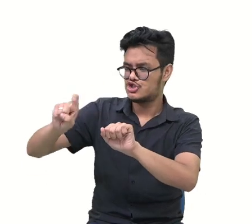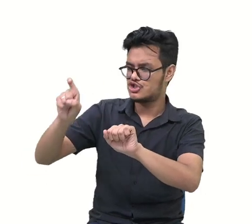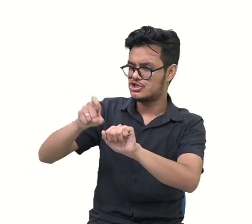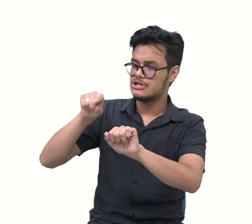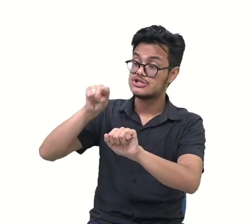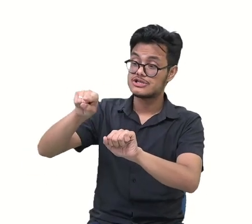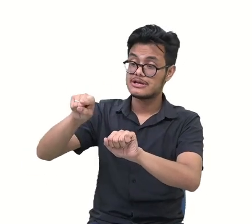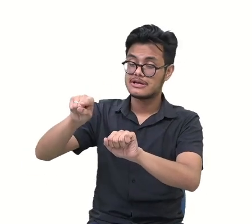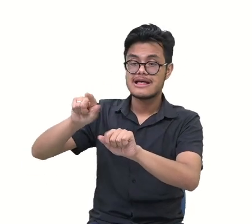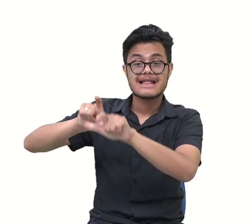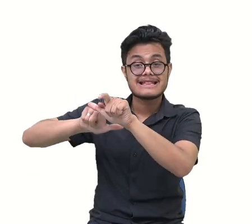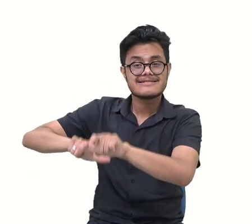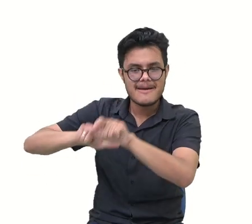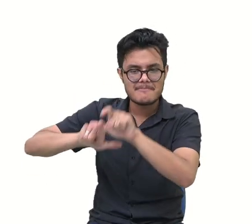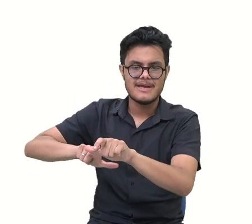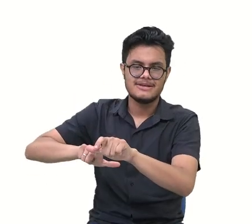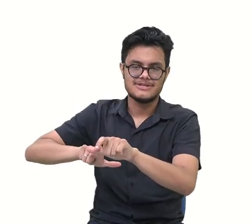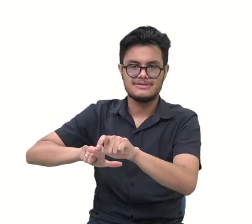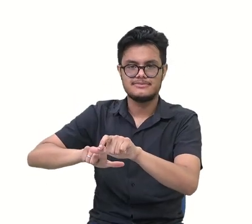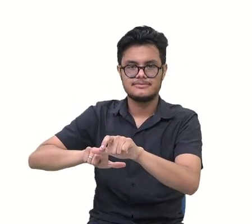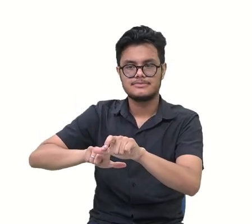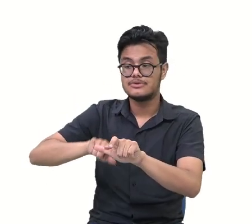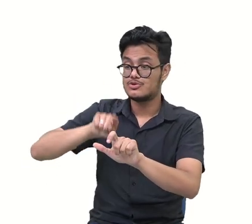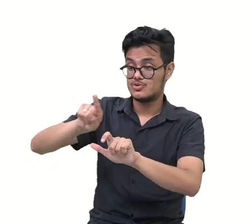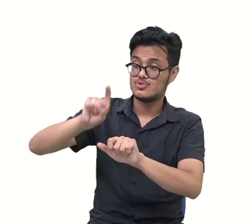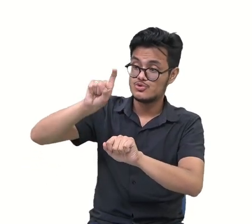Esse valor de y, ele depende